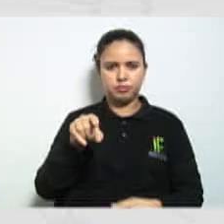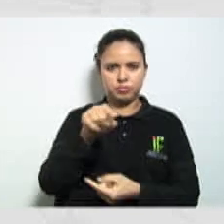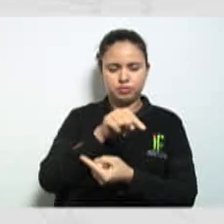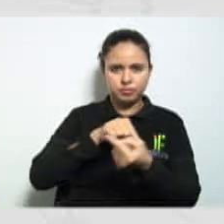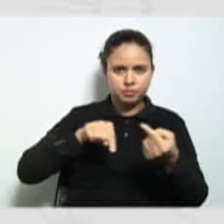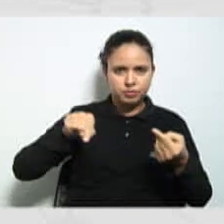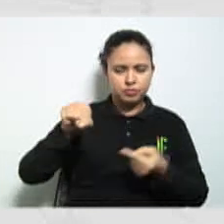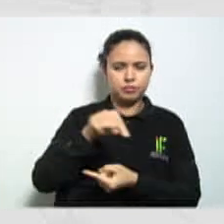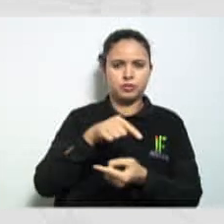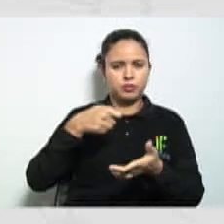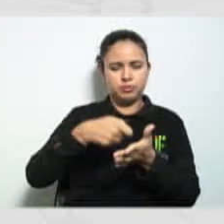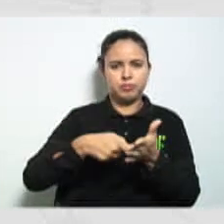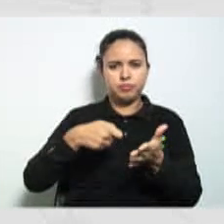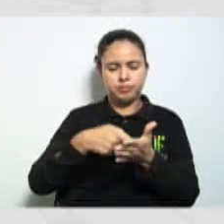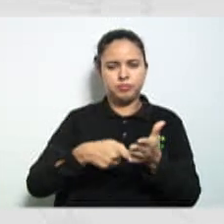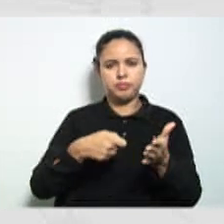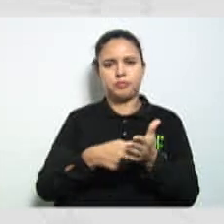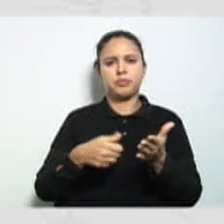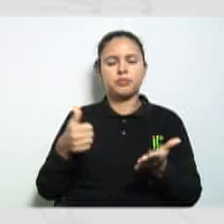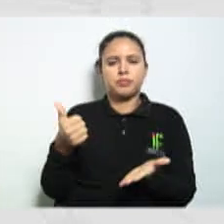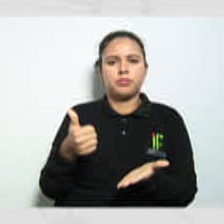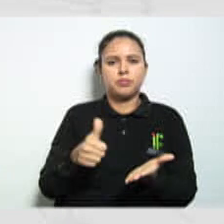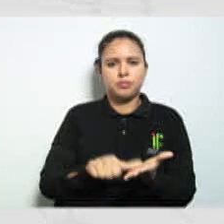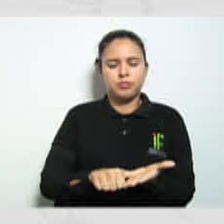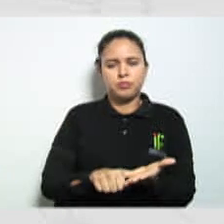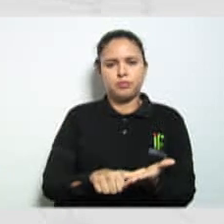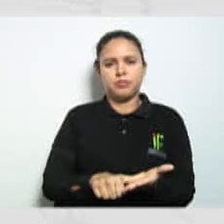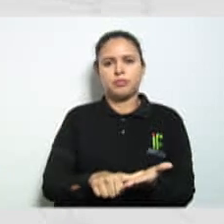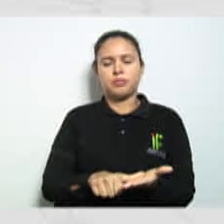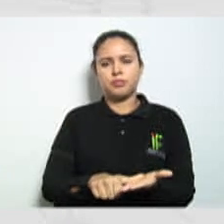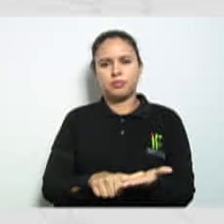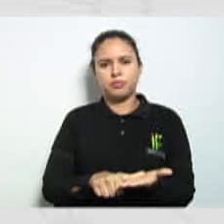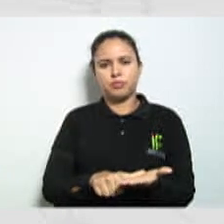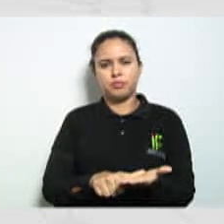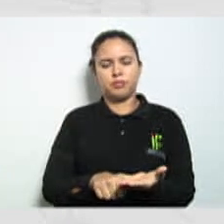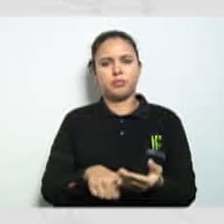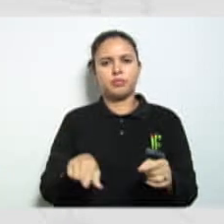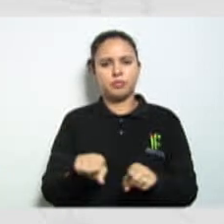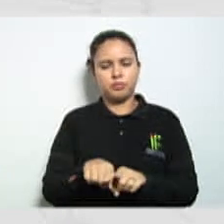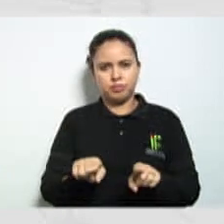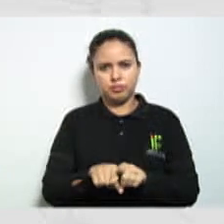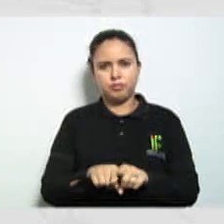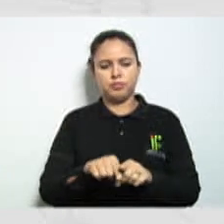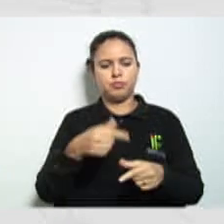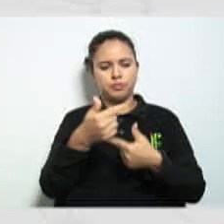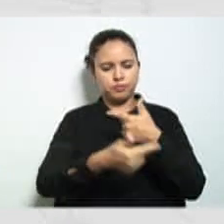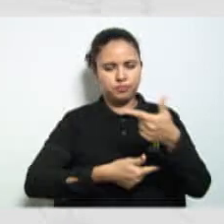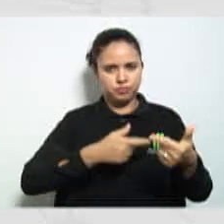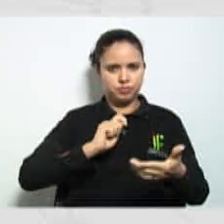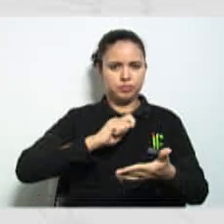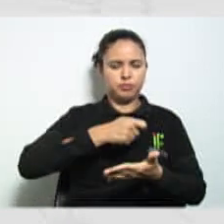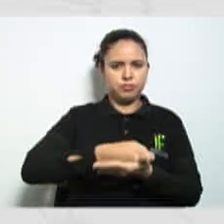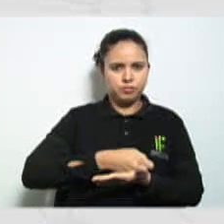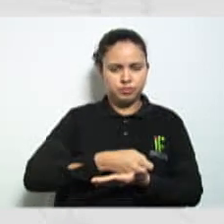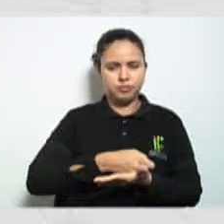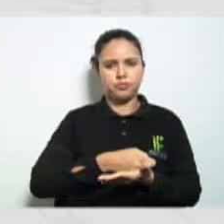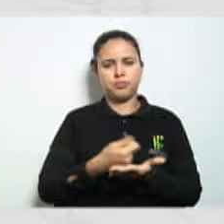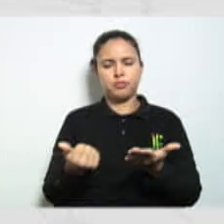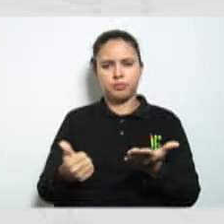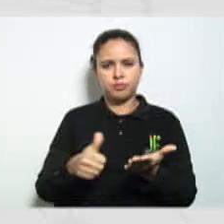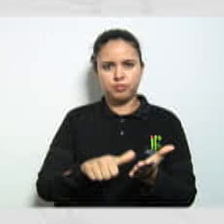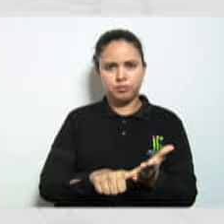circulante, eu tenho obrigações com associados, aí eu tenho produção a pagar,